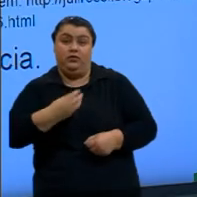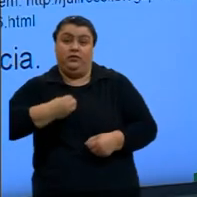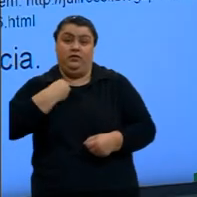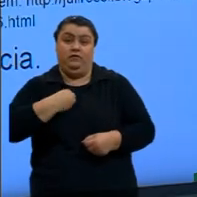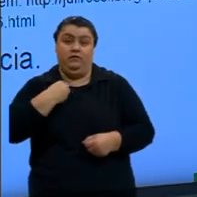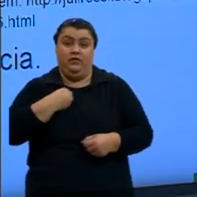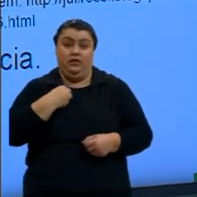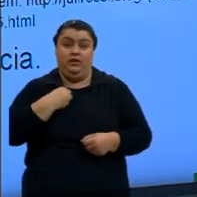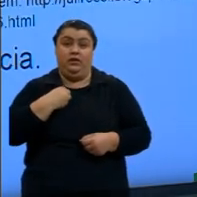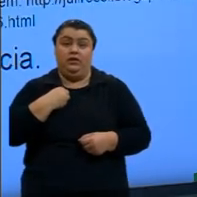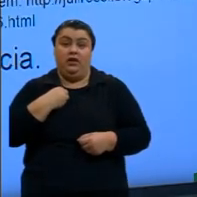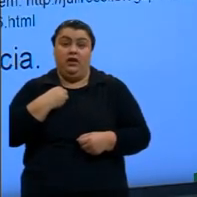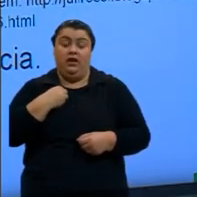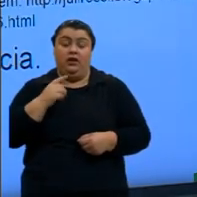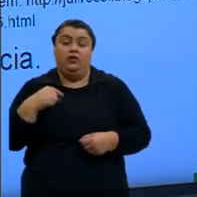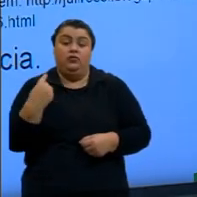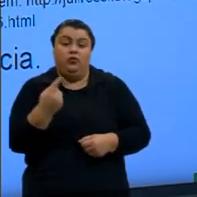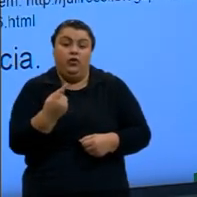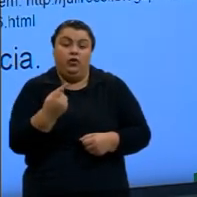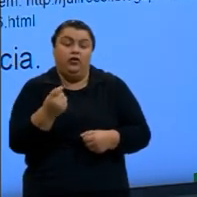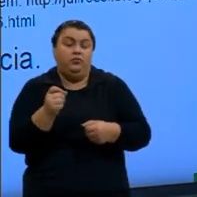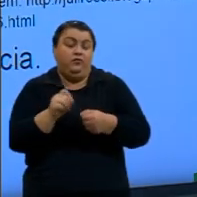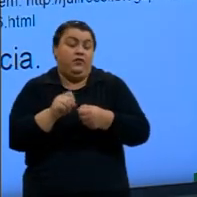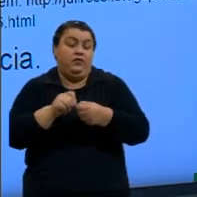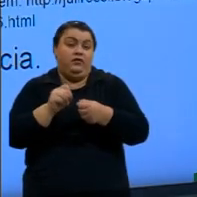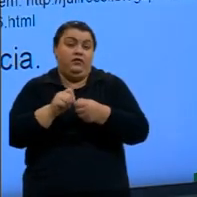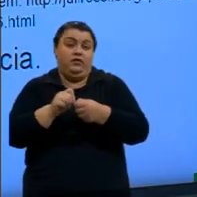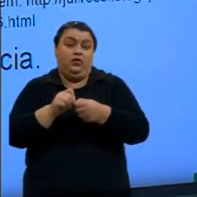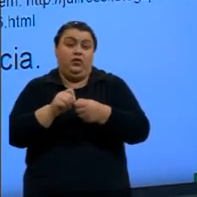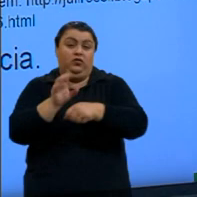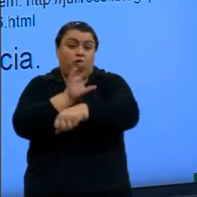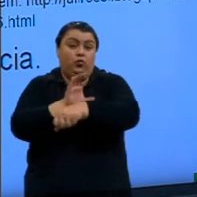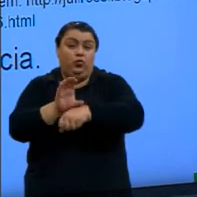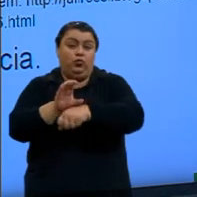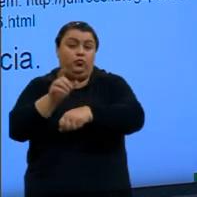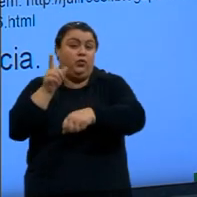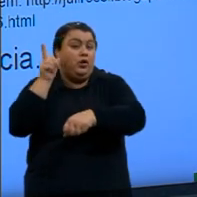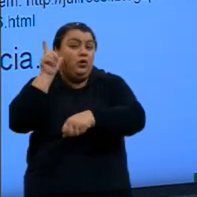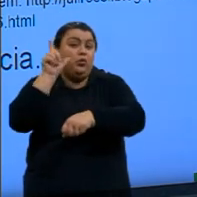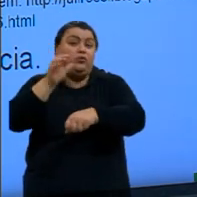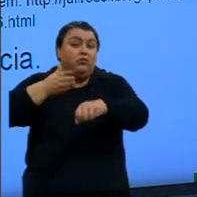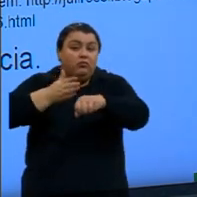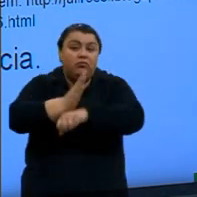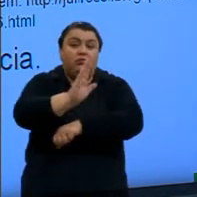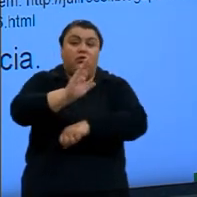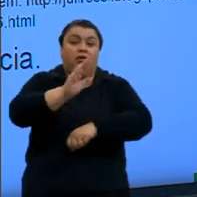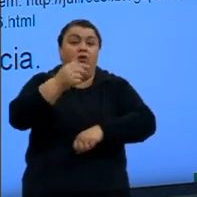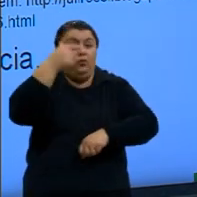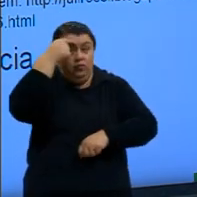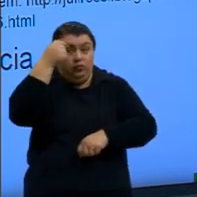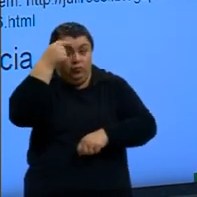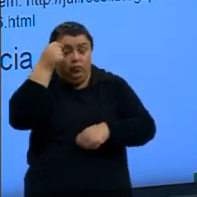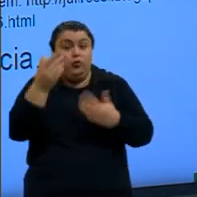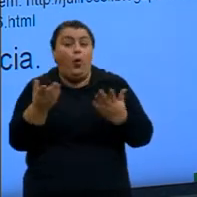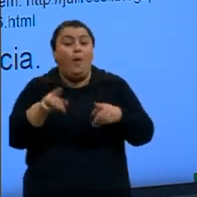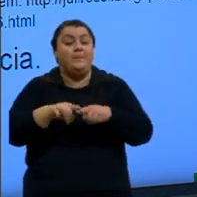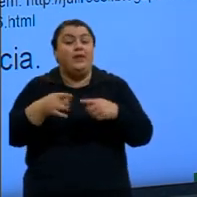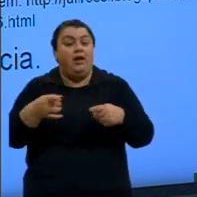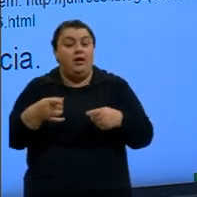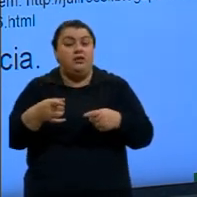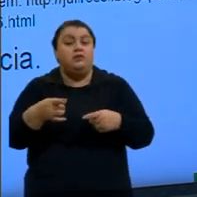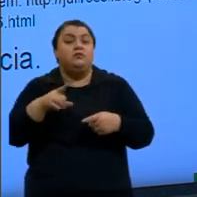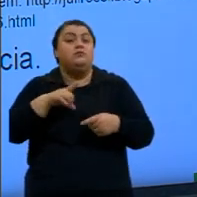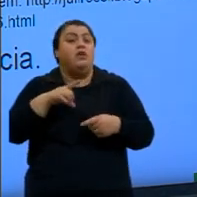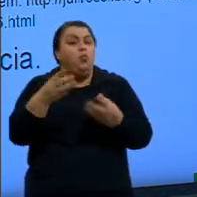ter que fazer a opção a cursar um curso superior muito já tem isso determinado mas muitos ainda não estamos